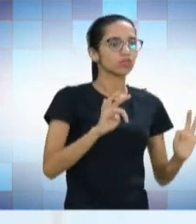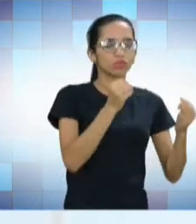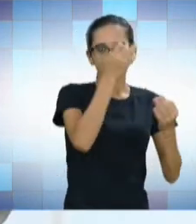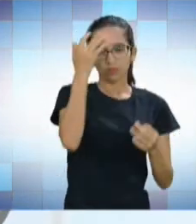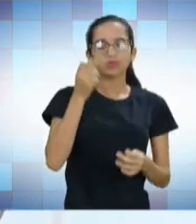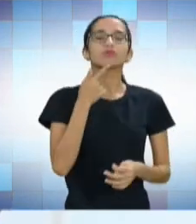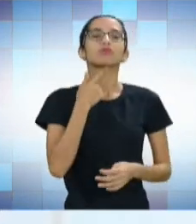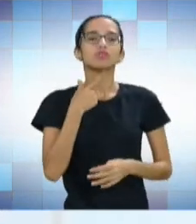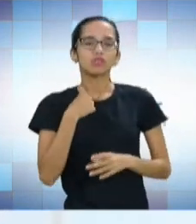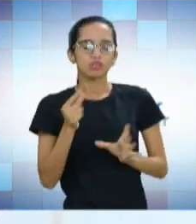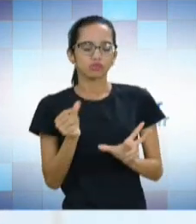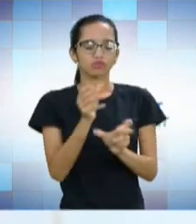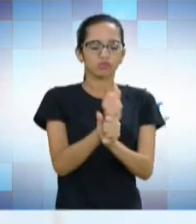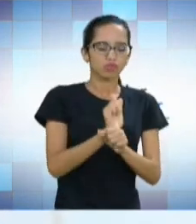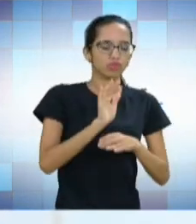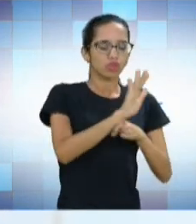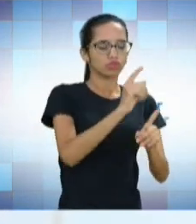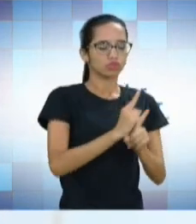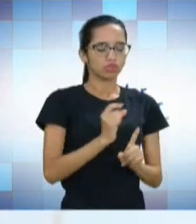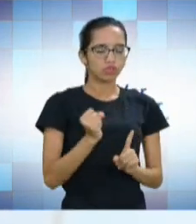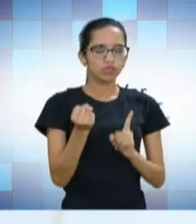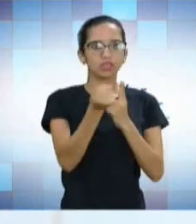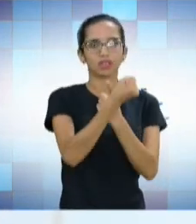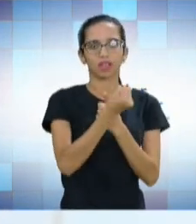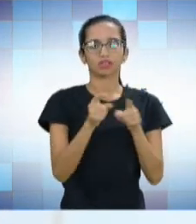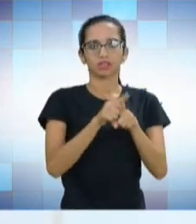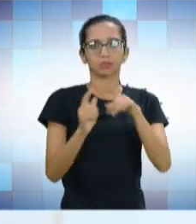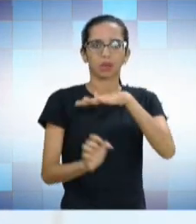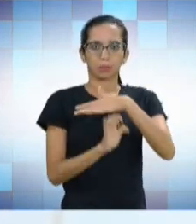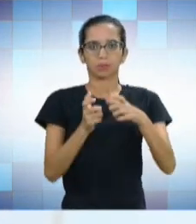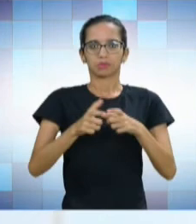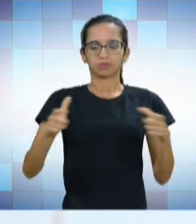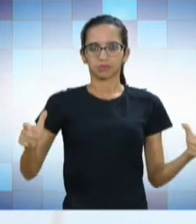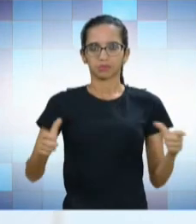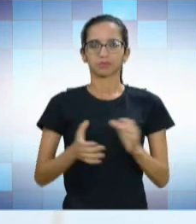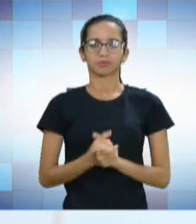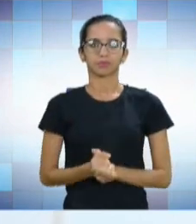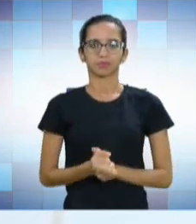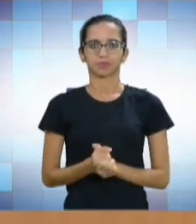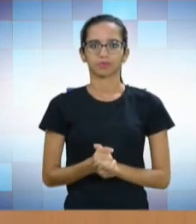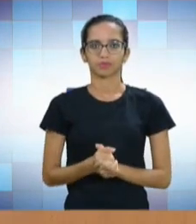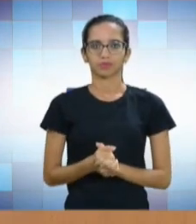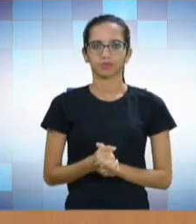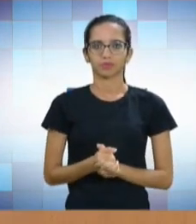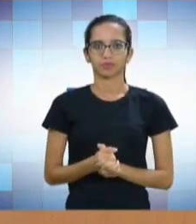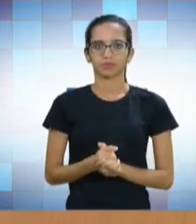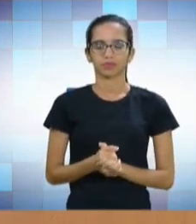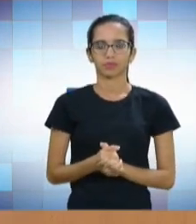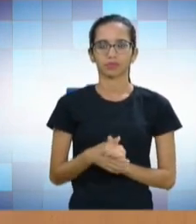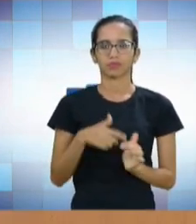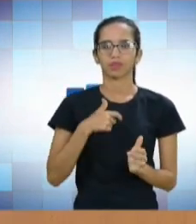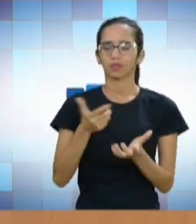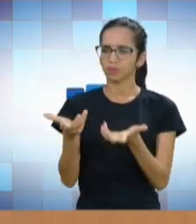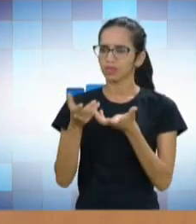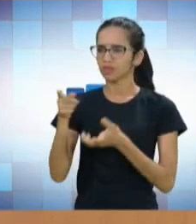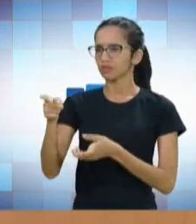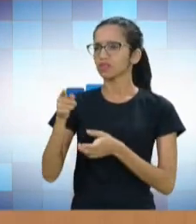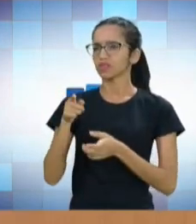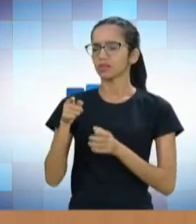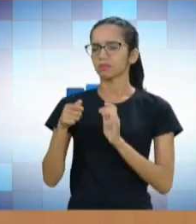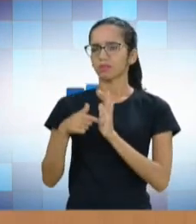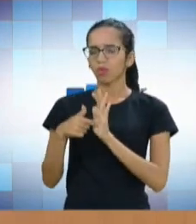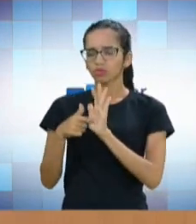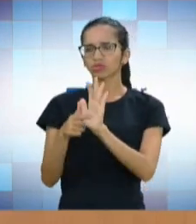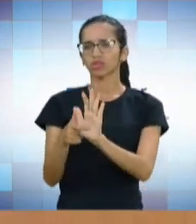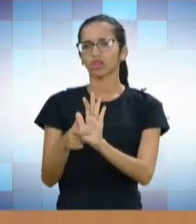nessa área de economia solidária economia social e empreendedorismo bom eu gosto não passa agora para nós aqui